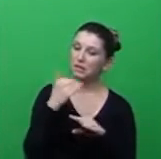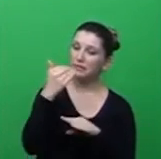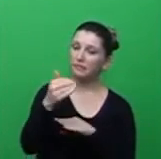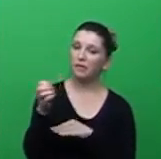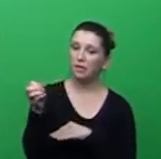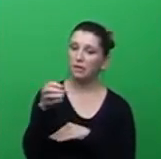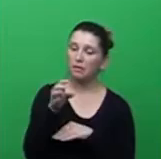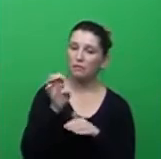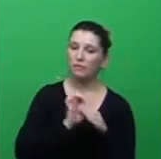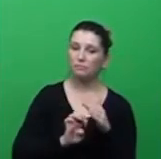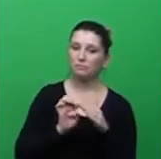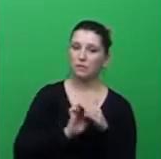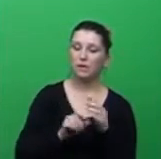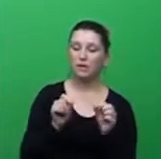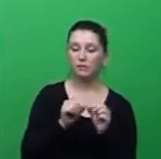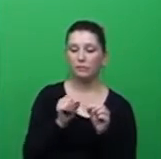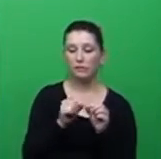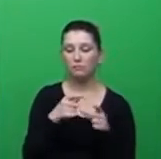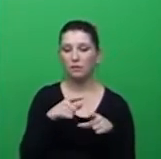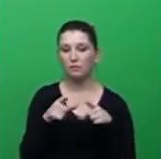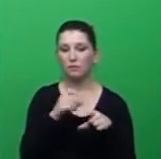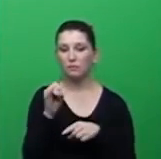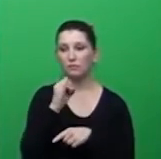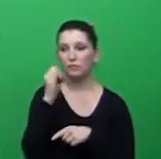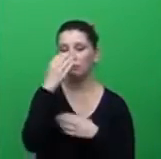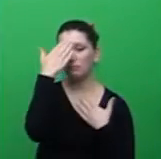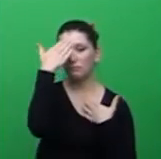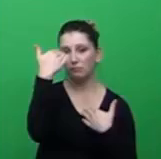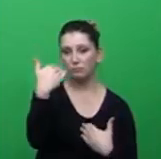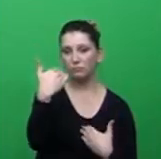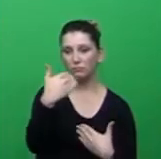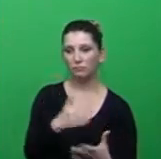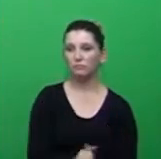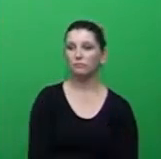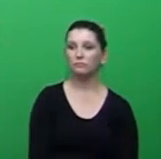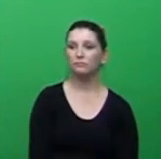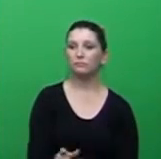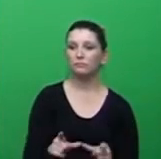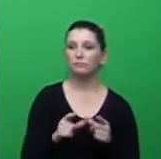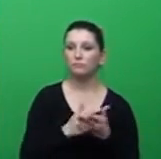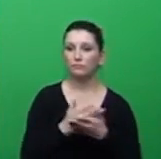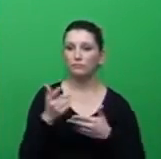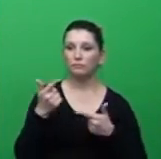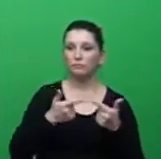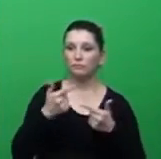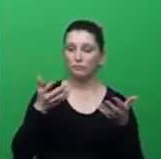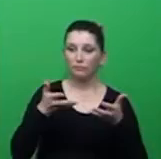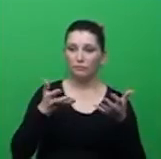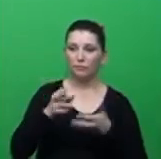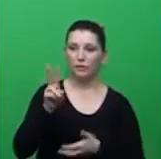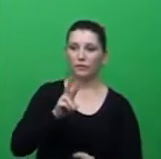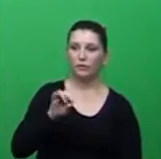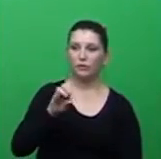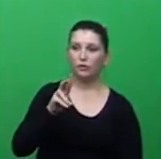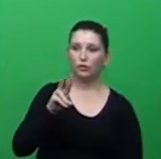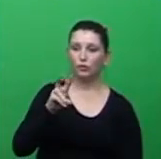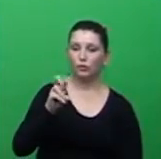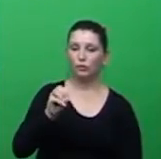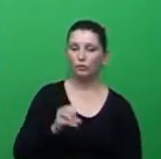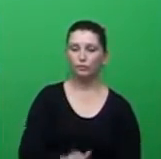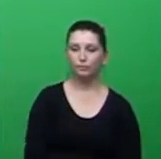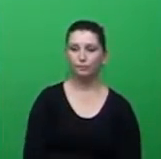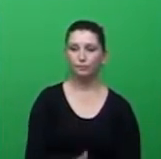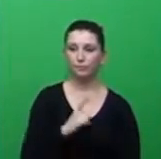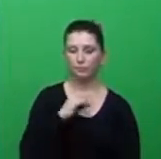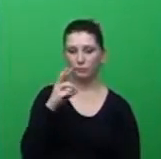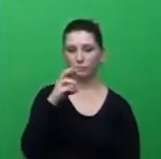fazer um trabalho em conjunto para que isso não possa acontecer mais. Obrigado, senhor presidente. O requerimento continua em discussão. Com a palavra, vereador Júlio Colombo.